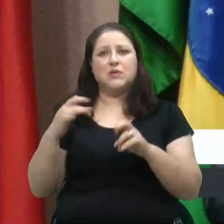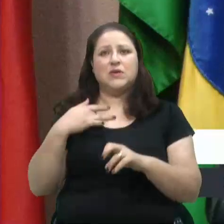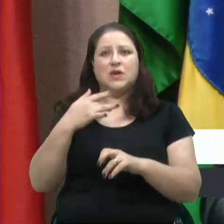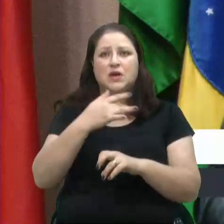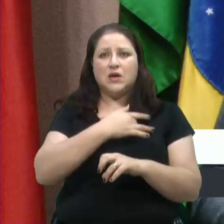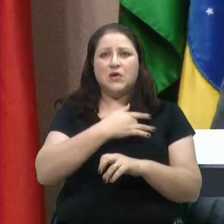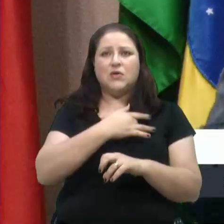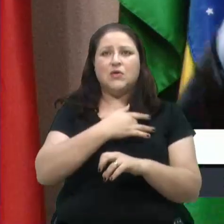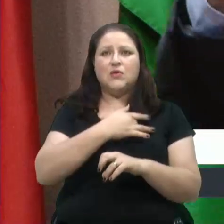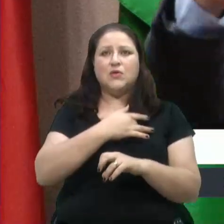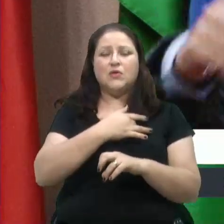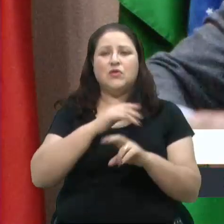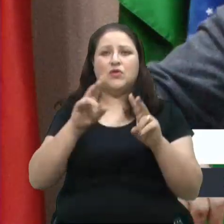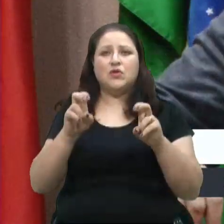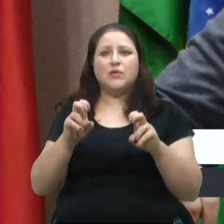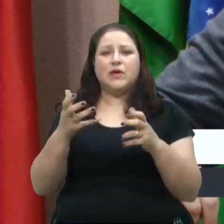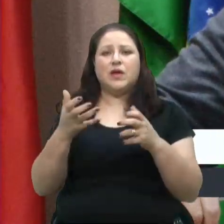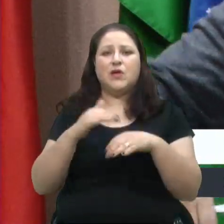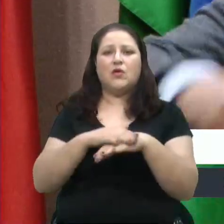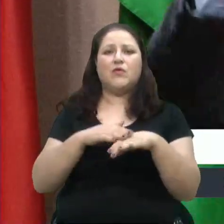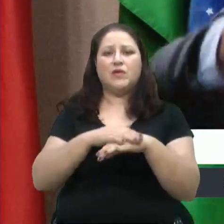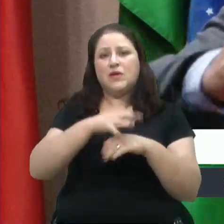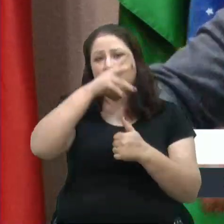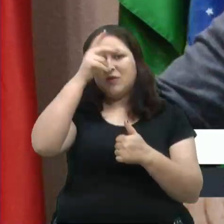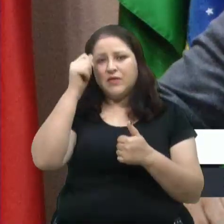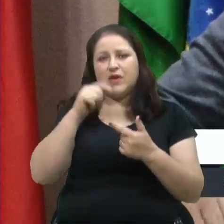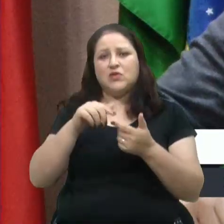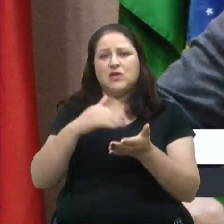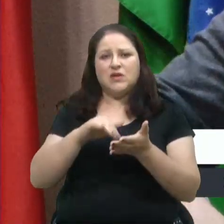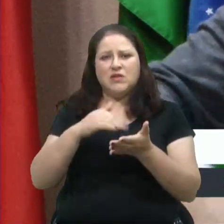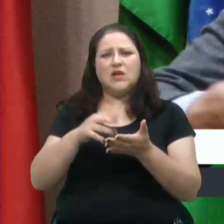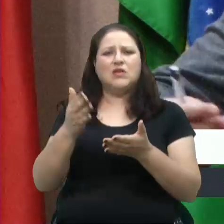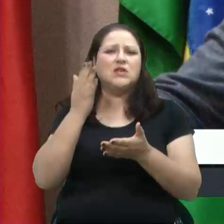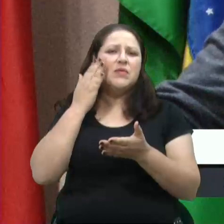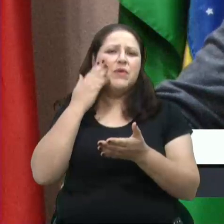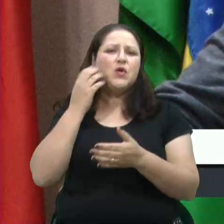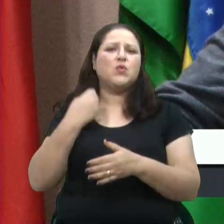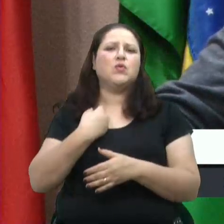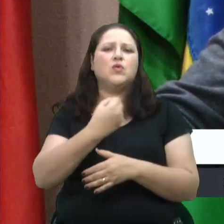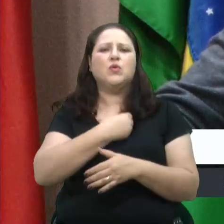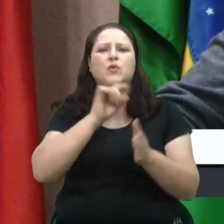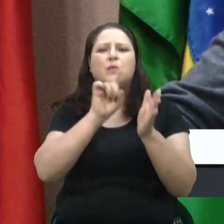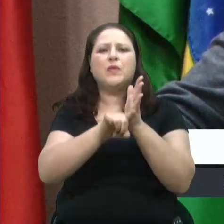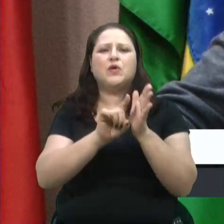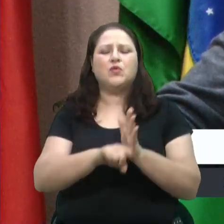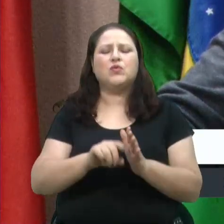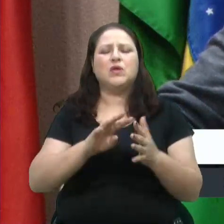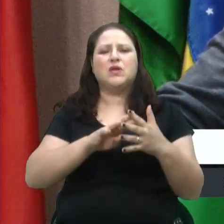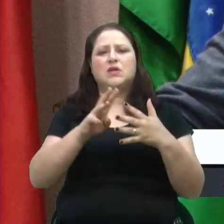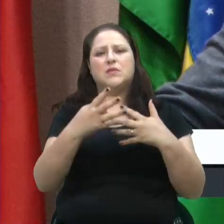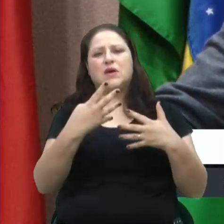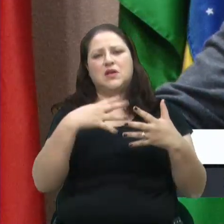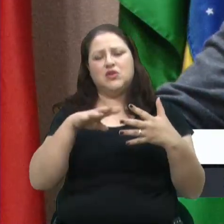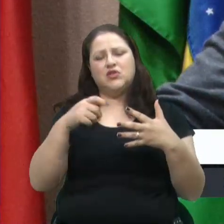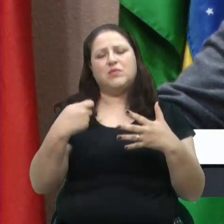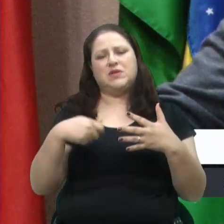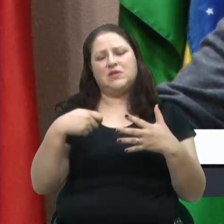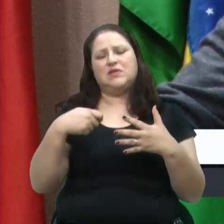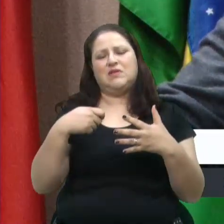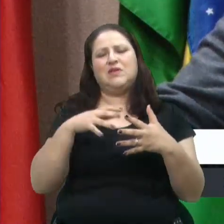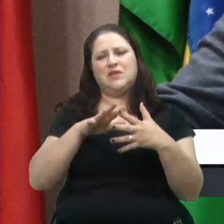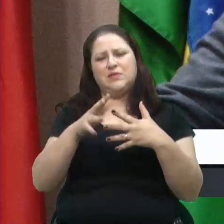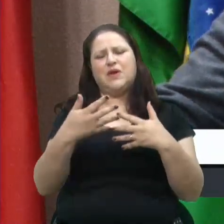secretária estou aqui eu prefeito quero ouvir as as perguntas quero dizer quais são os números é é fazer isso de forma Transparente é fazer isso de forma